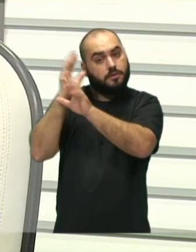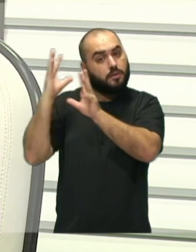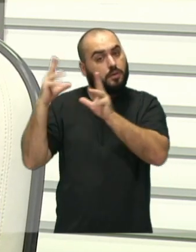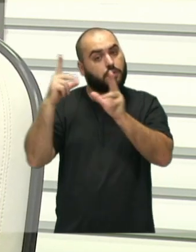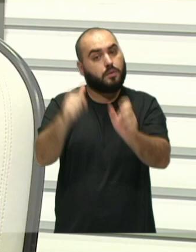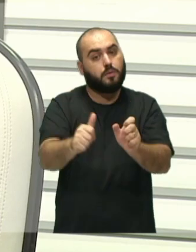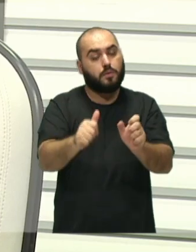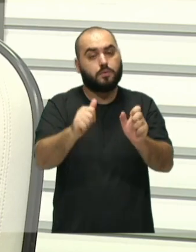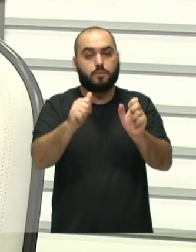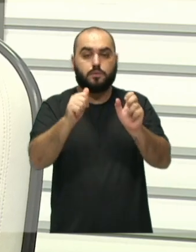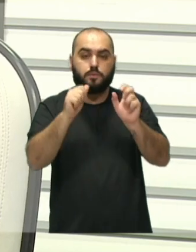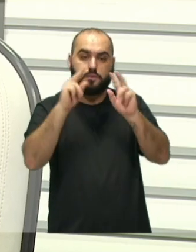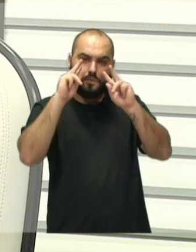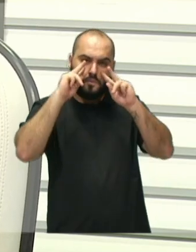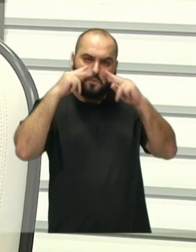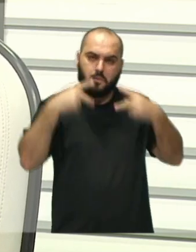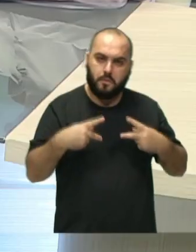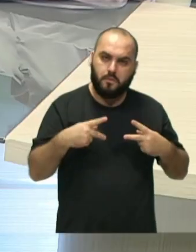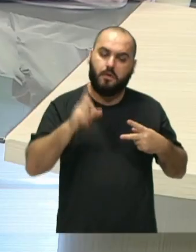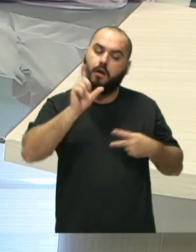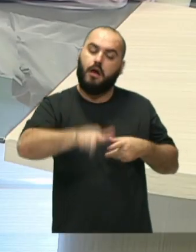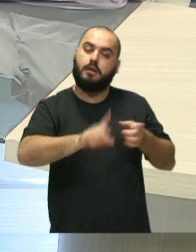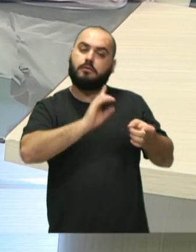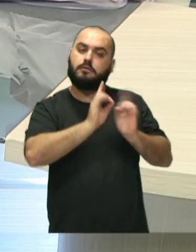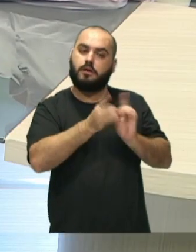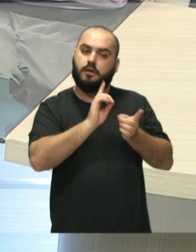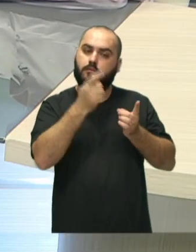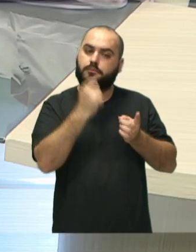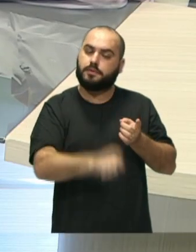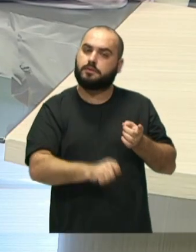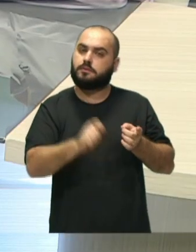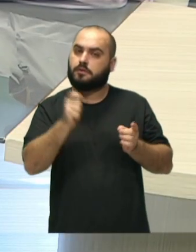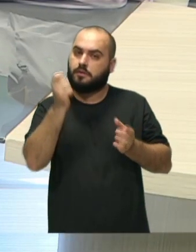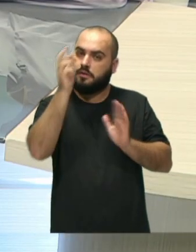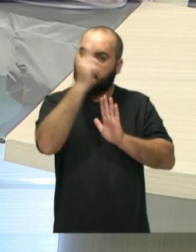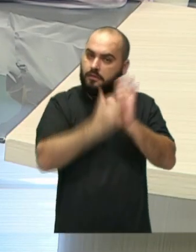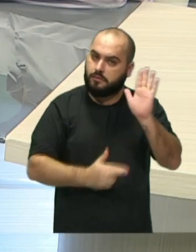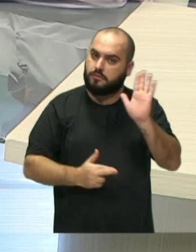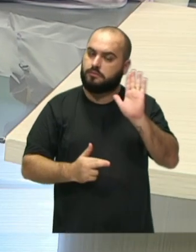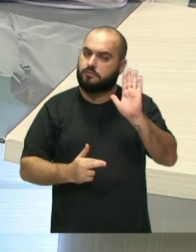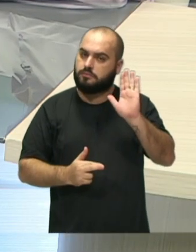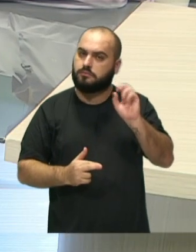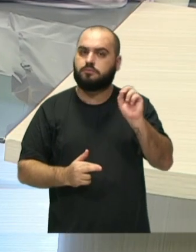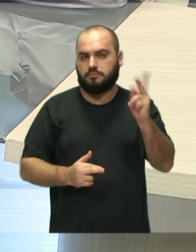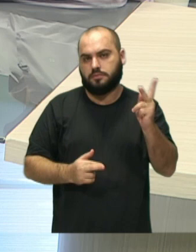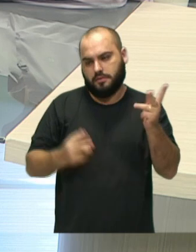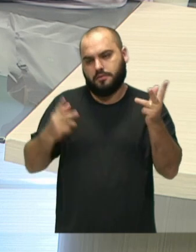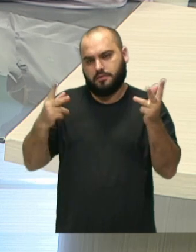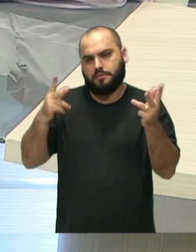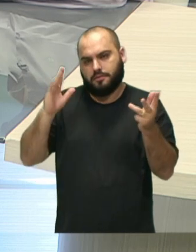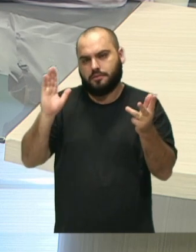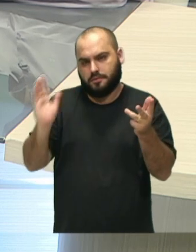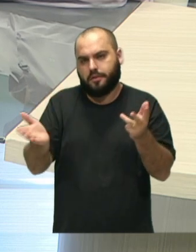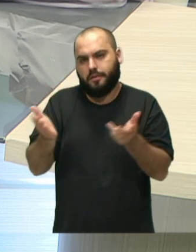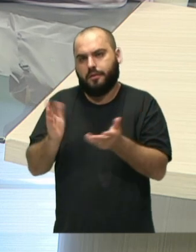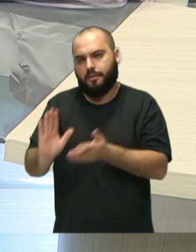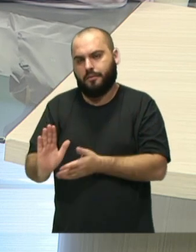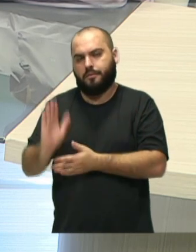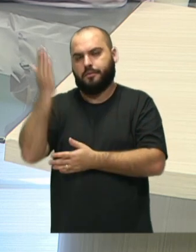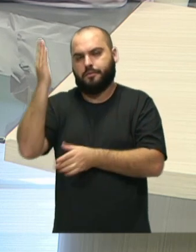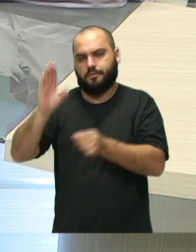reconheça que é pela técnica que nós temos que dar pareceres e é o que acontece atualmente aqui na câmara no